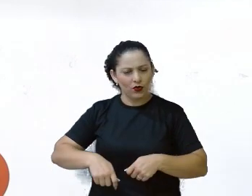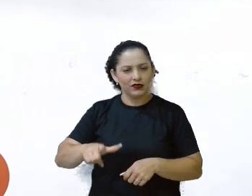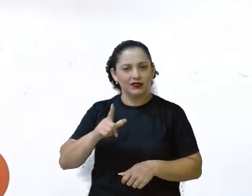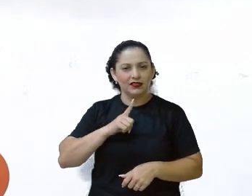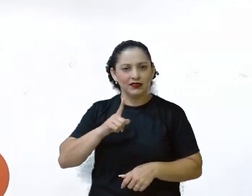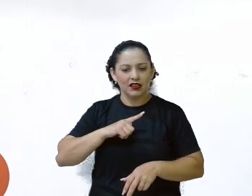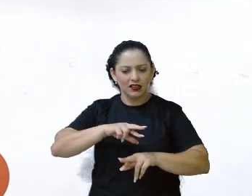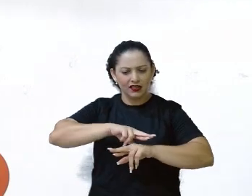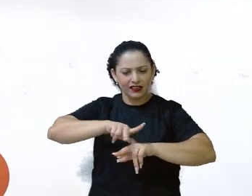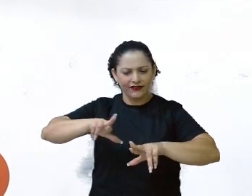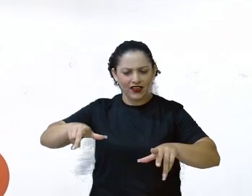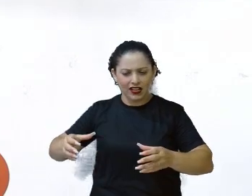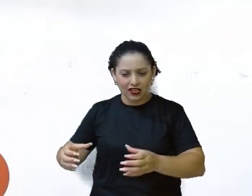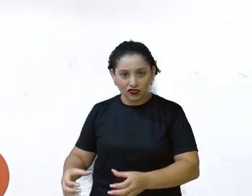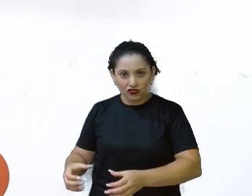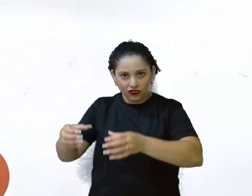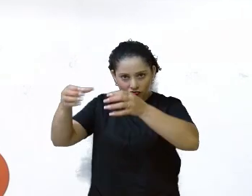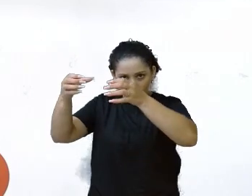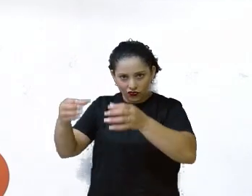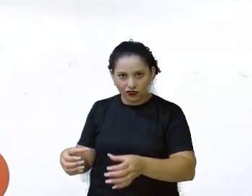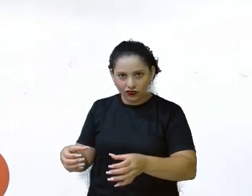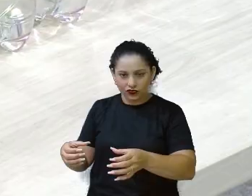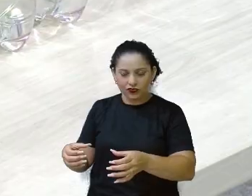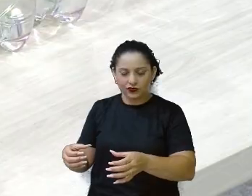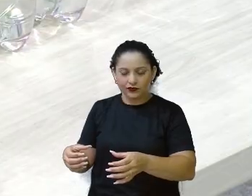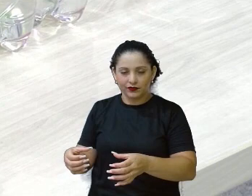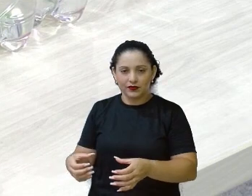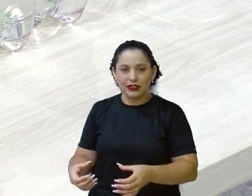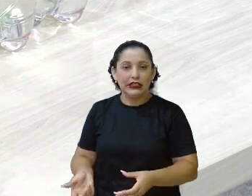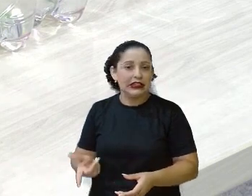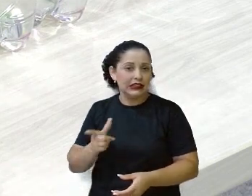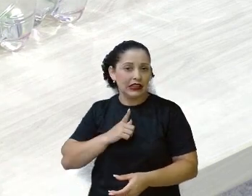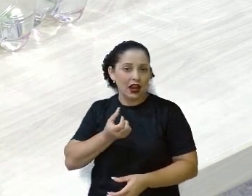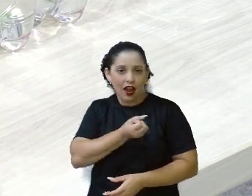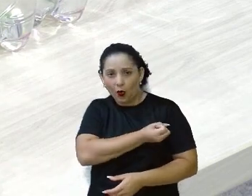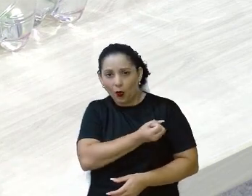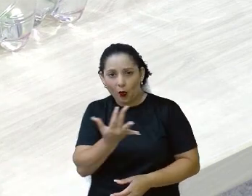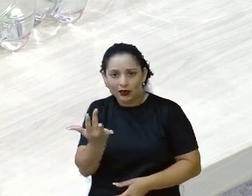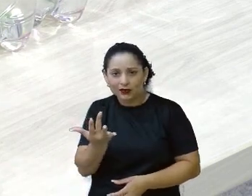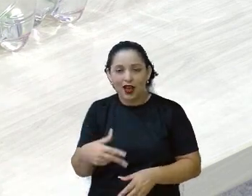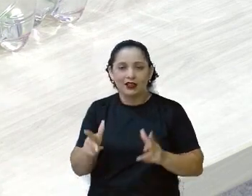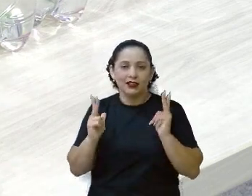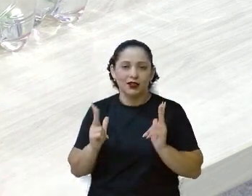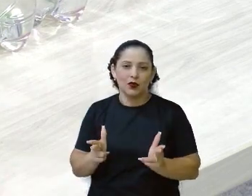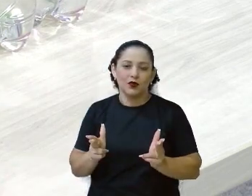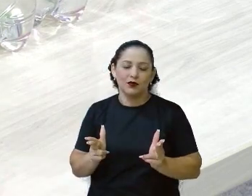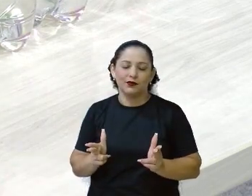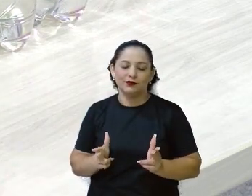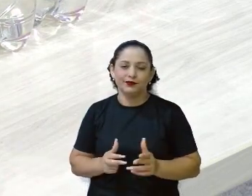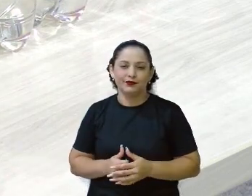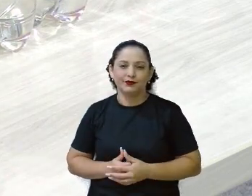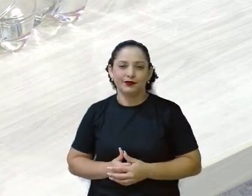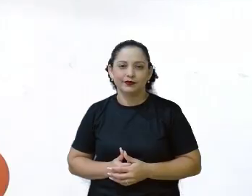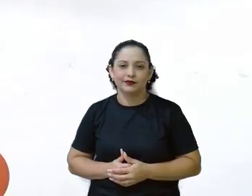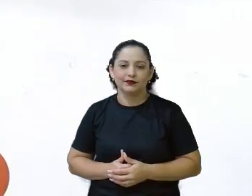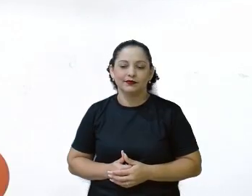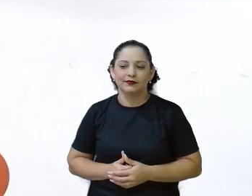recipientes diferentes com a mesma quantidade. Eu tenho